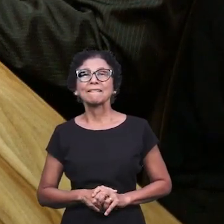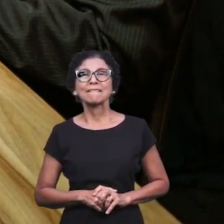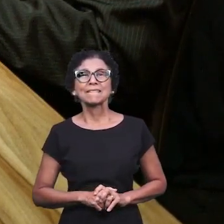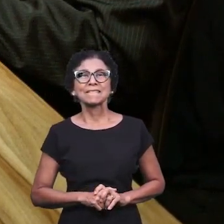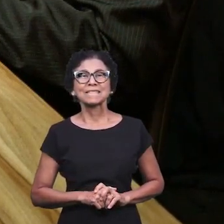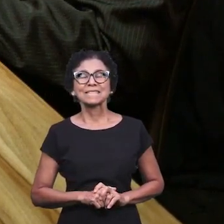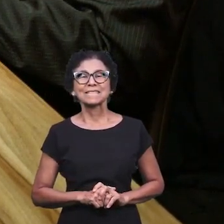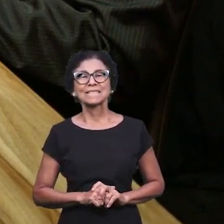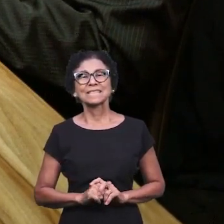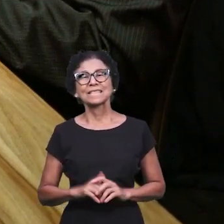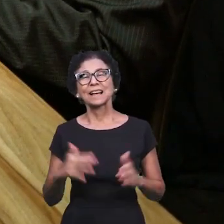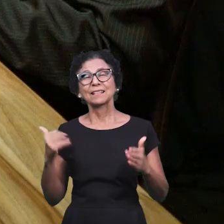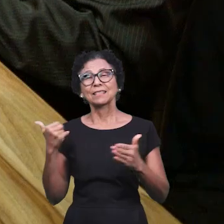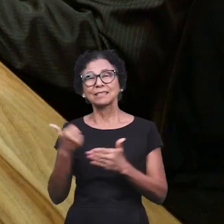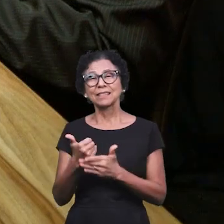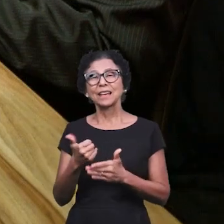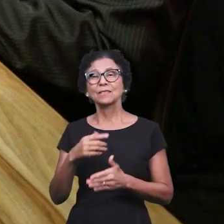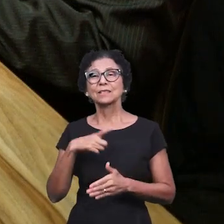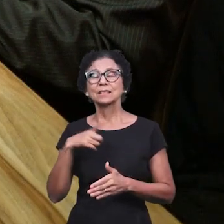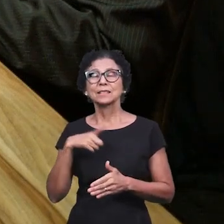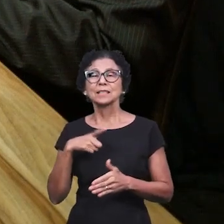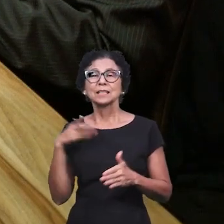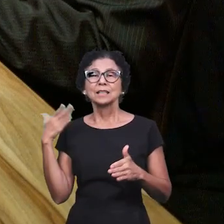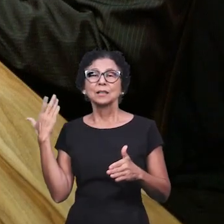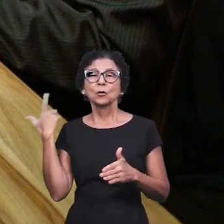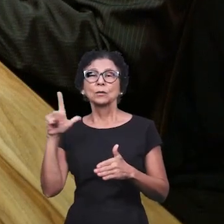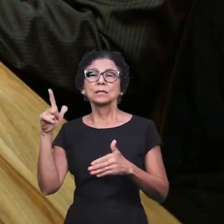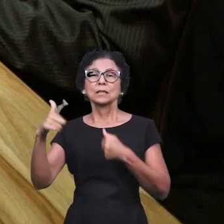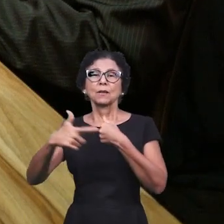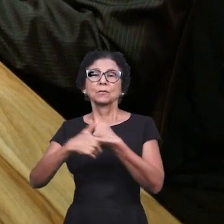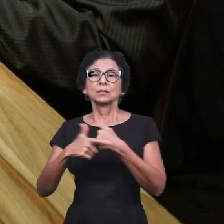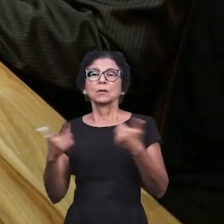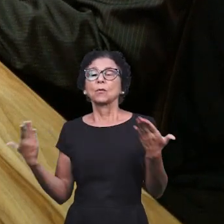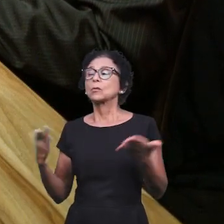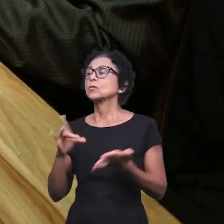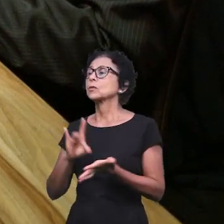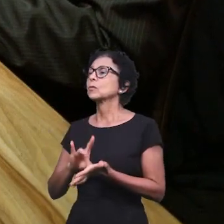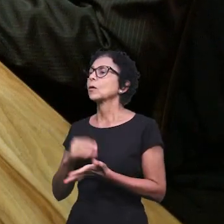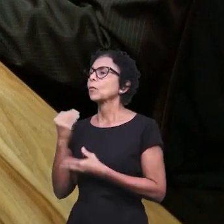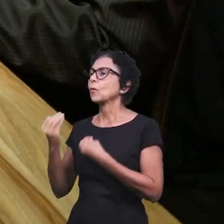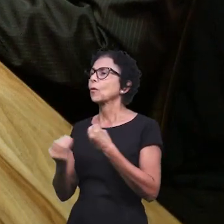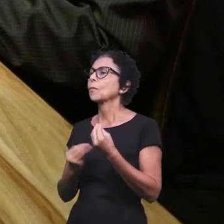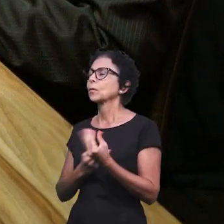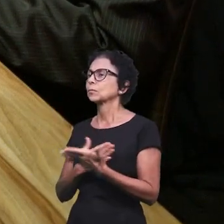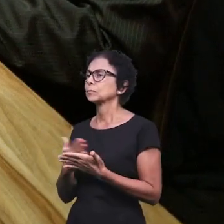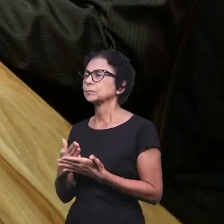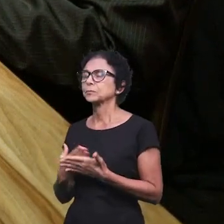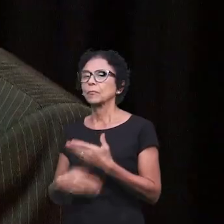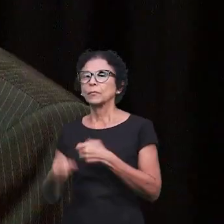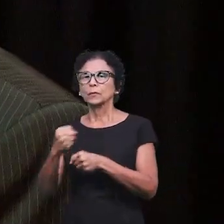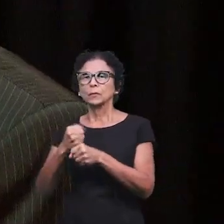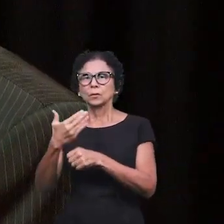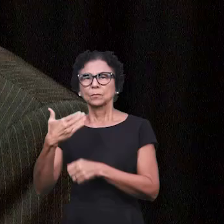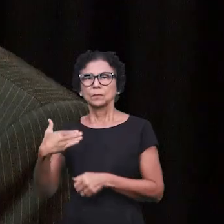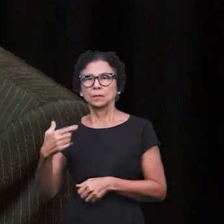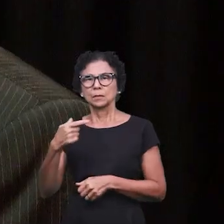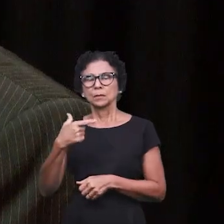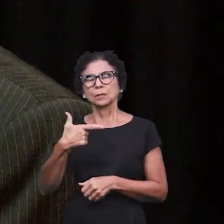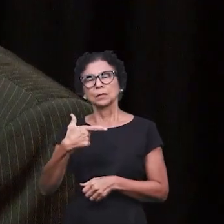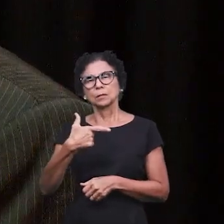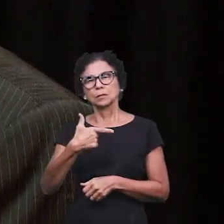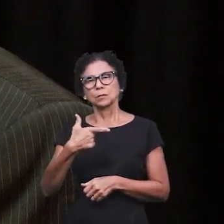dessa trajetória aí, até você chegar no cargo que você exerce hoje. Então, Júlio,